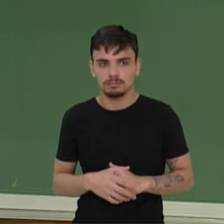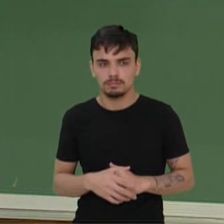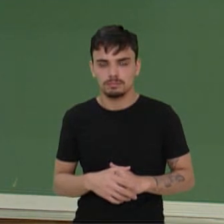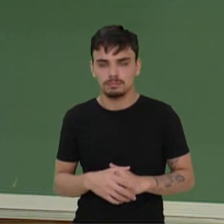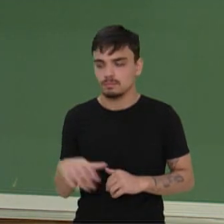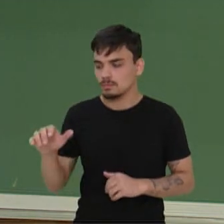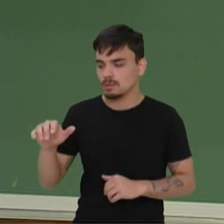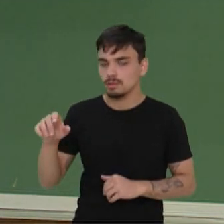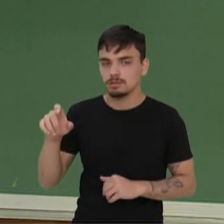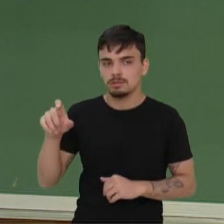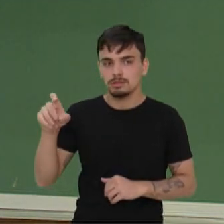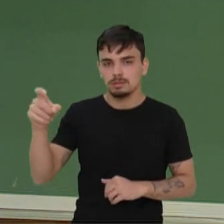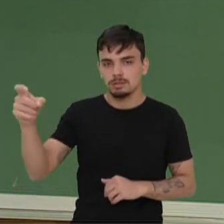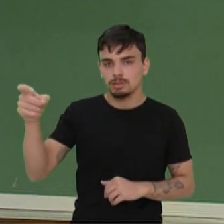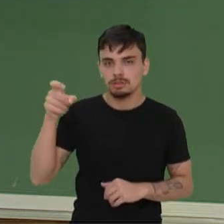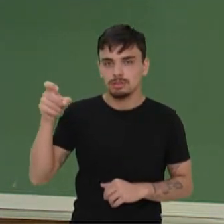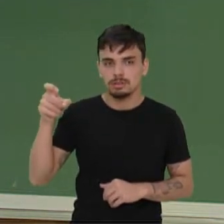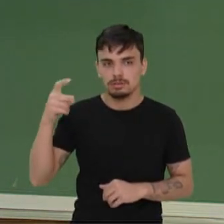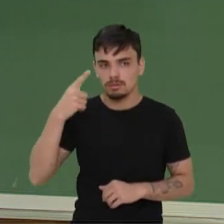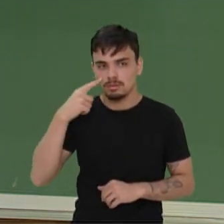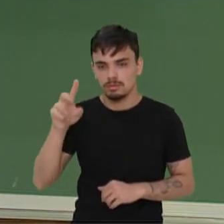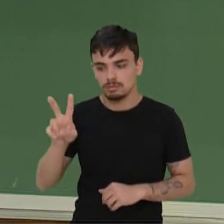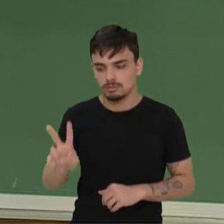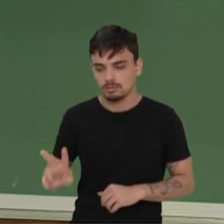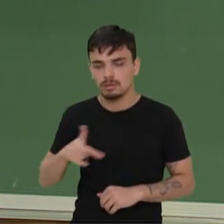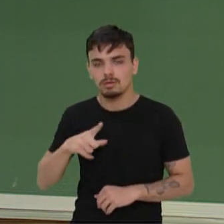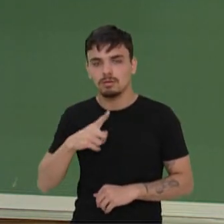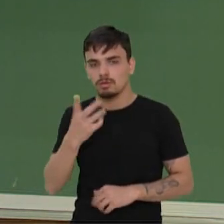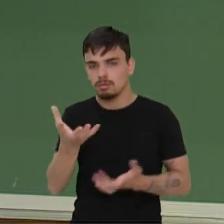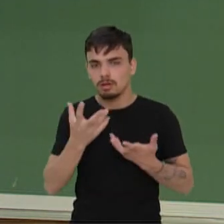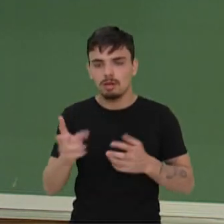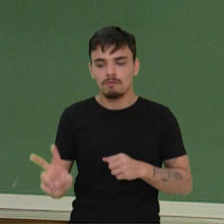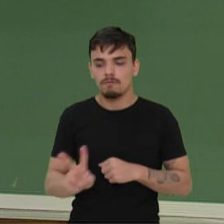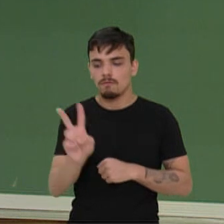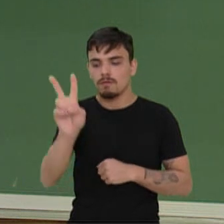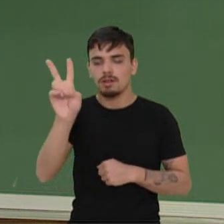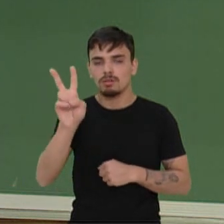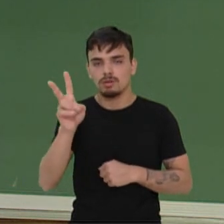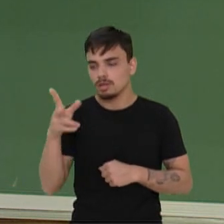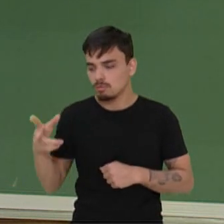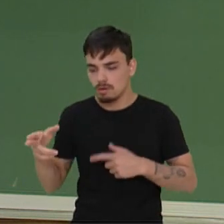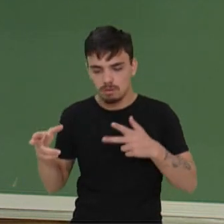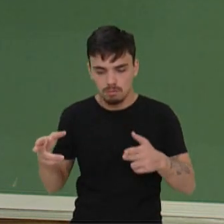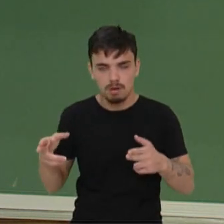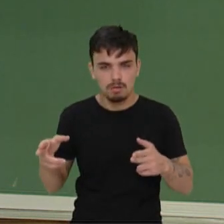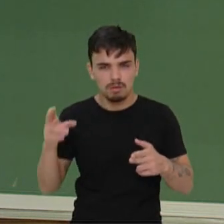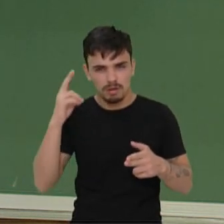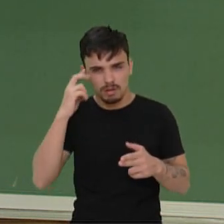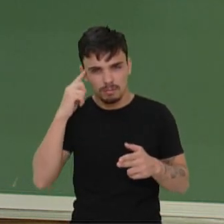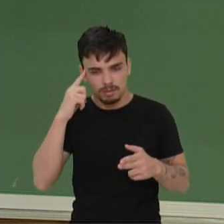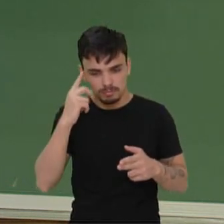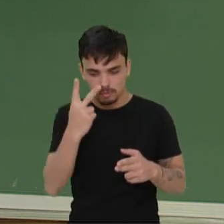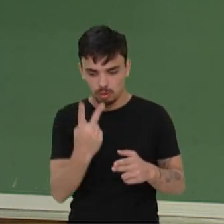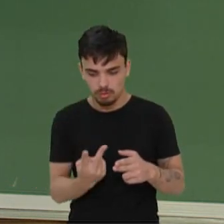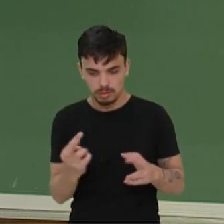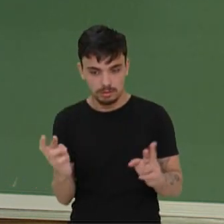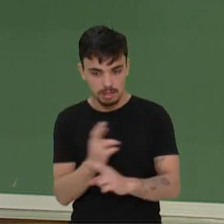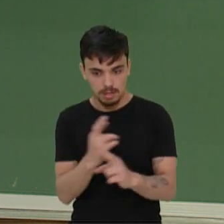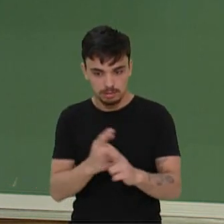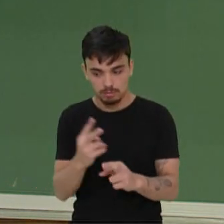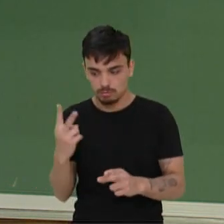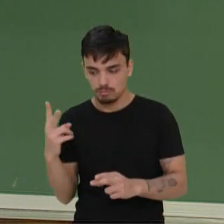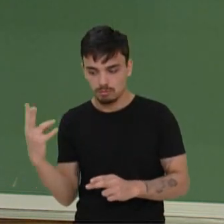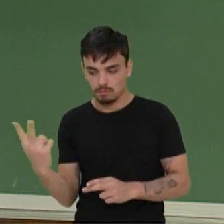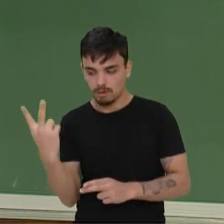a gente vai escolher. Eu quero valores simétricos em relação ao 2. Ou seja, imagina lá no eixo x o x igual a 2, o 2 lá em cima do eixo